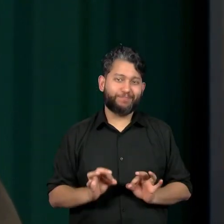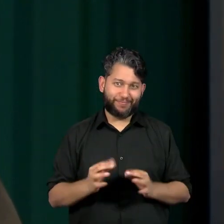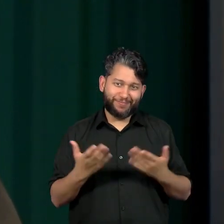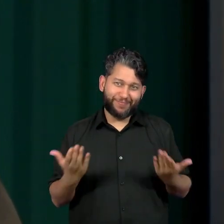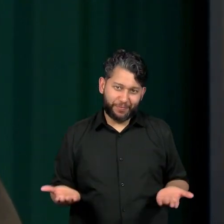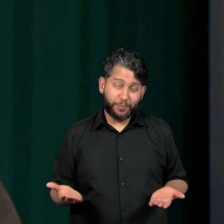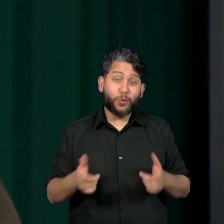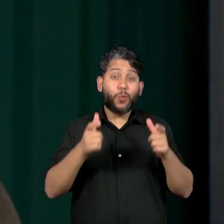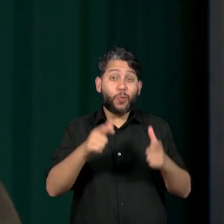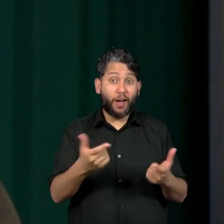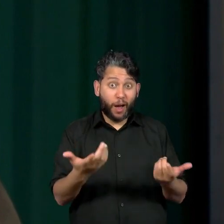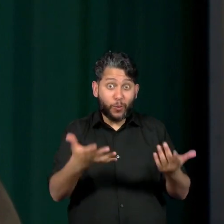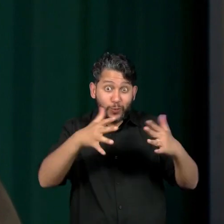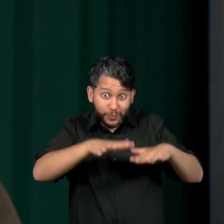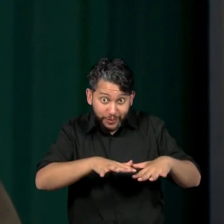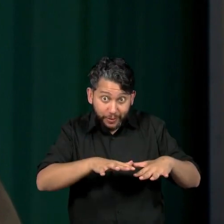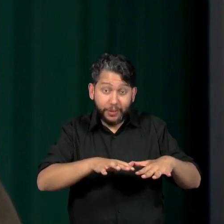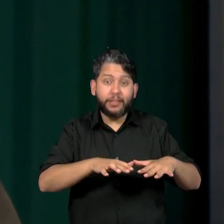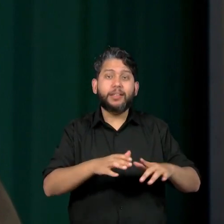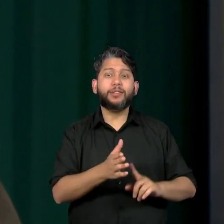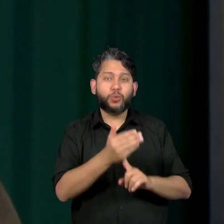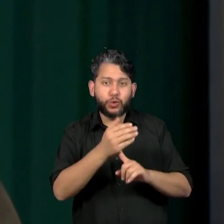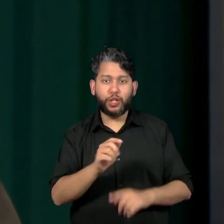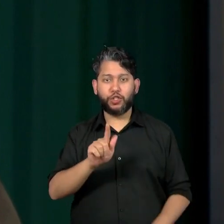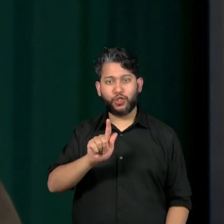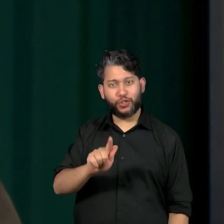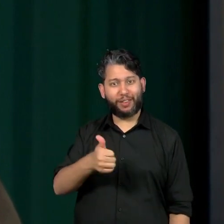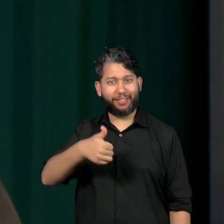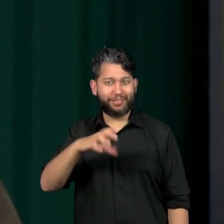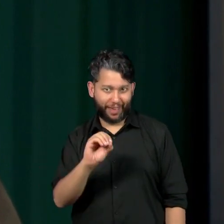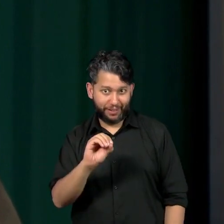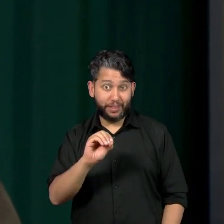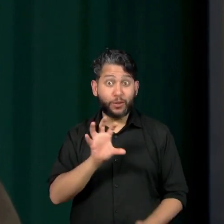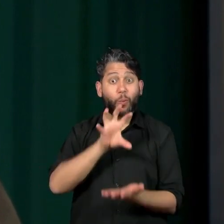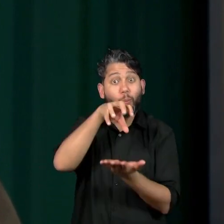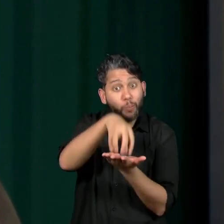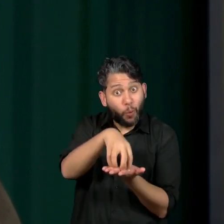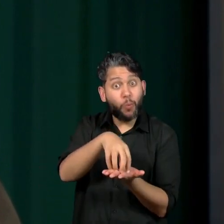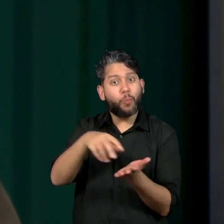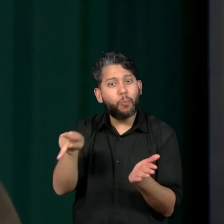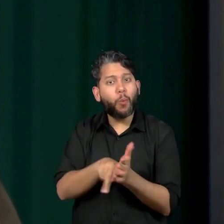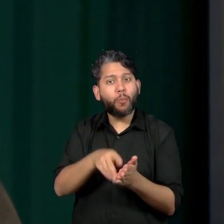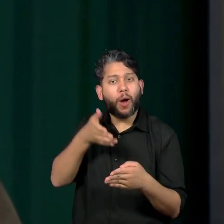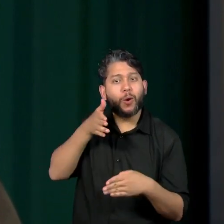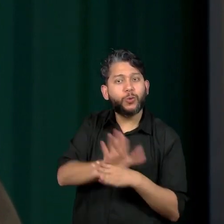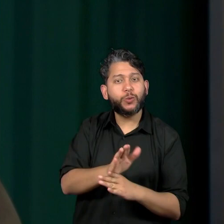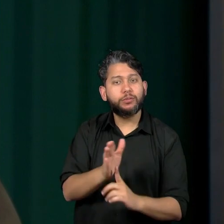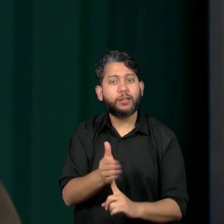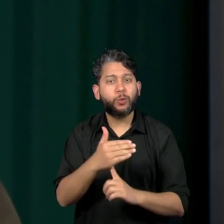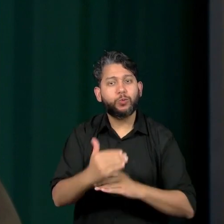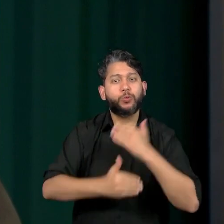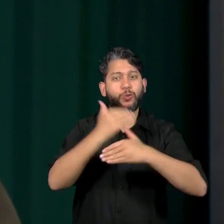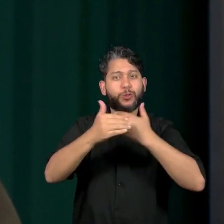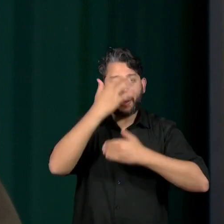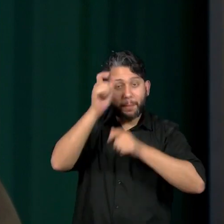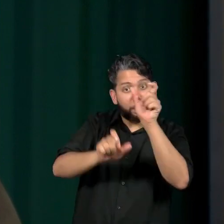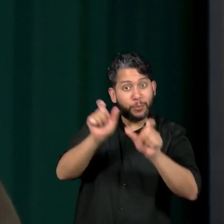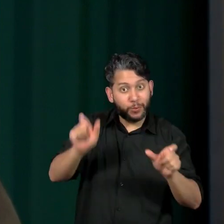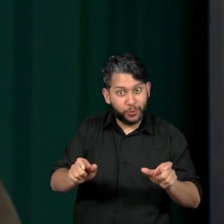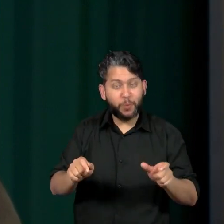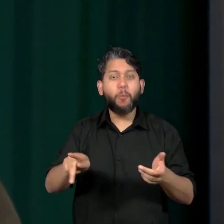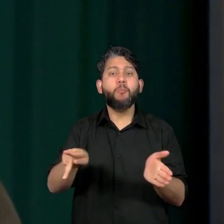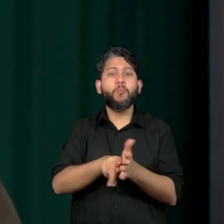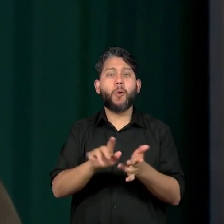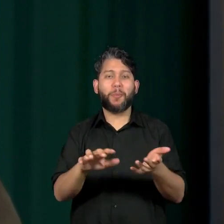inclusão em tecnologia que a G10 Favelas criou um polo tecnológico para capacitar pessoas da comunidade de Paraisópolis,